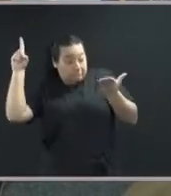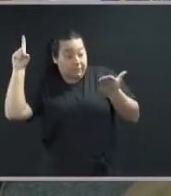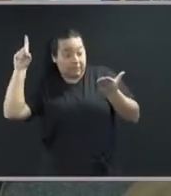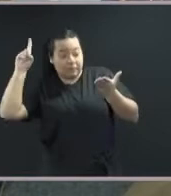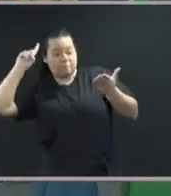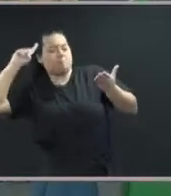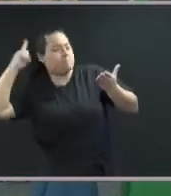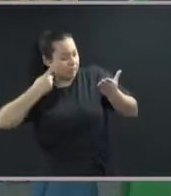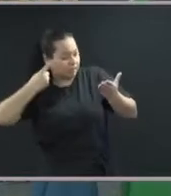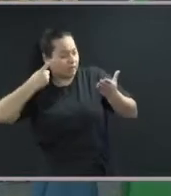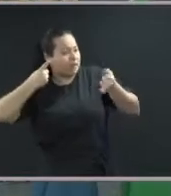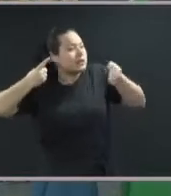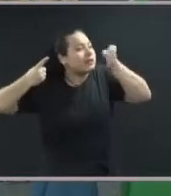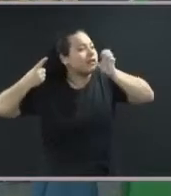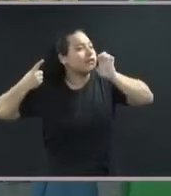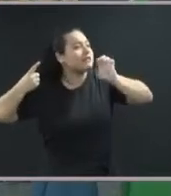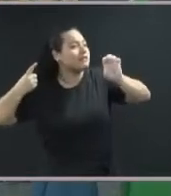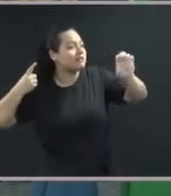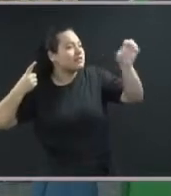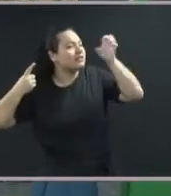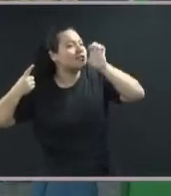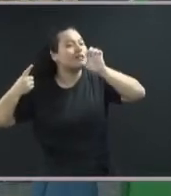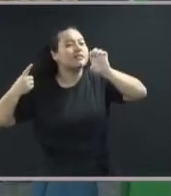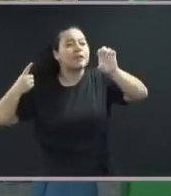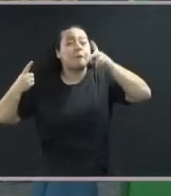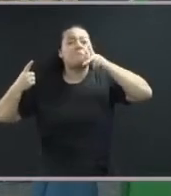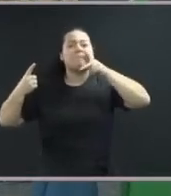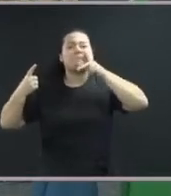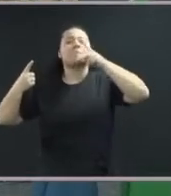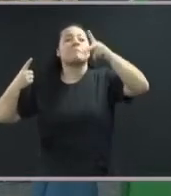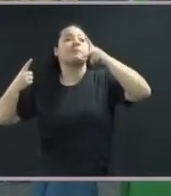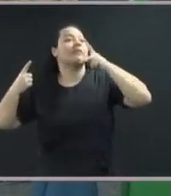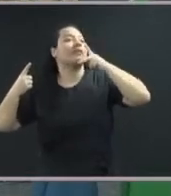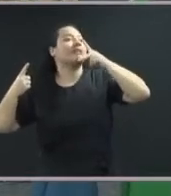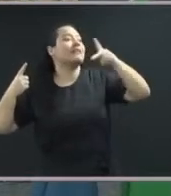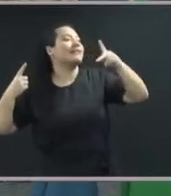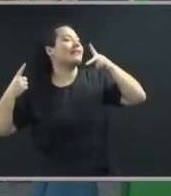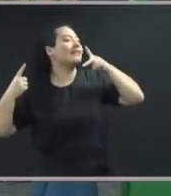aquele e aquela que está perdido.